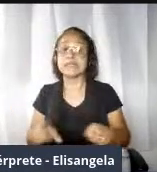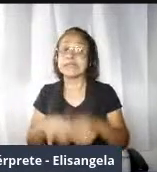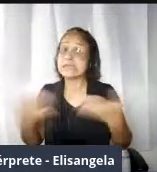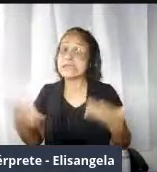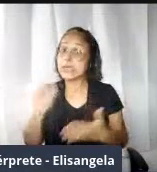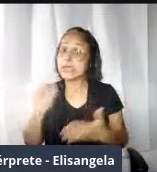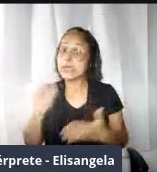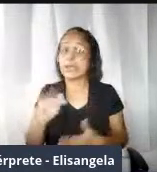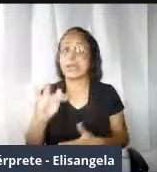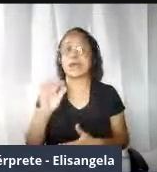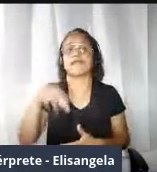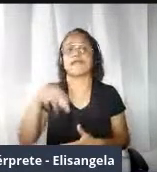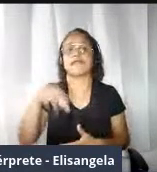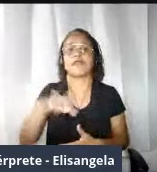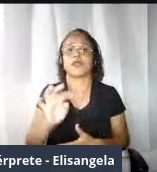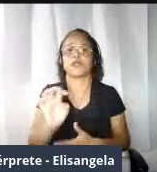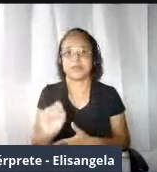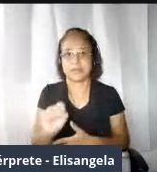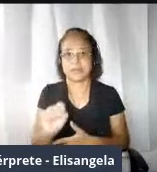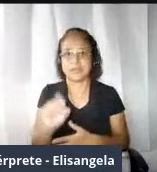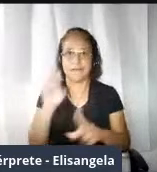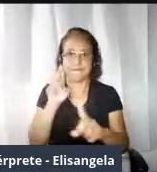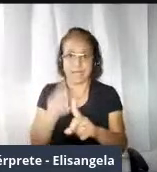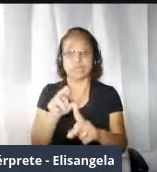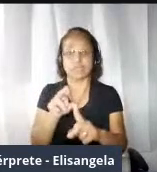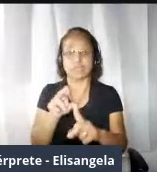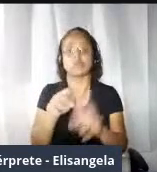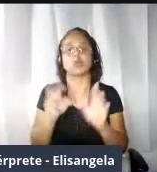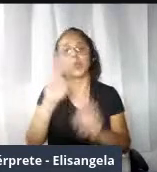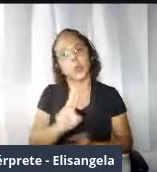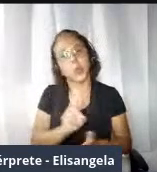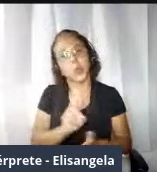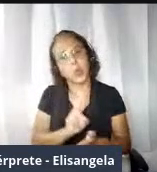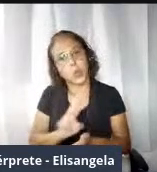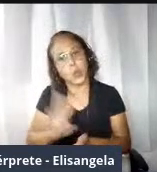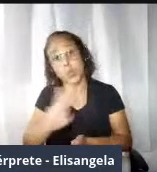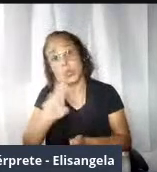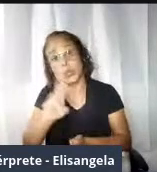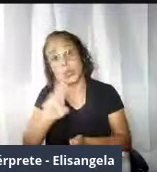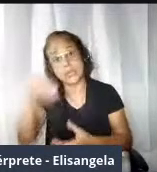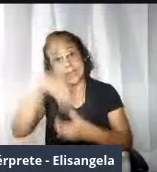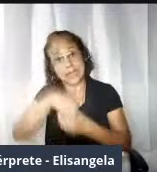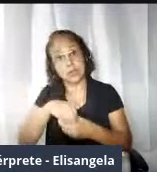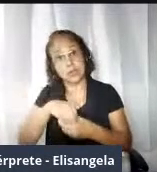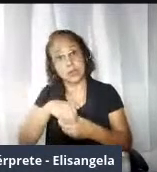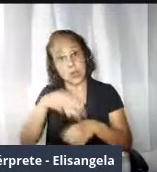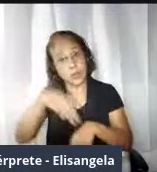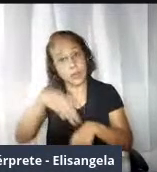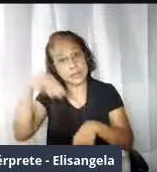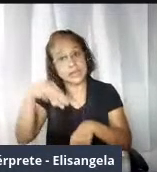meio atrasada, mas eu vou passar rápido, né? Uma infinidade de fontes, né, para dar conta daquela